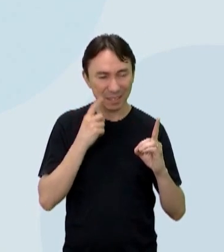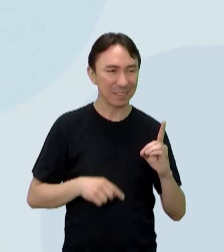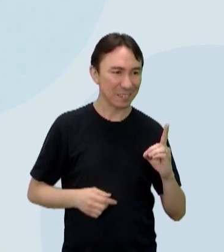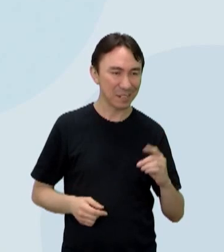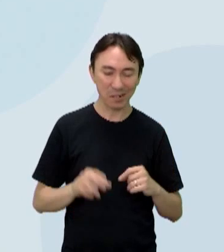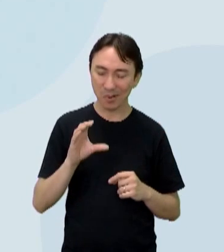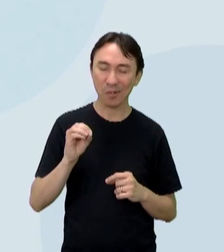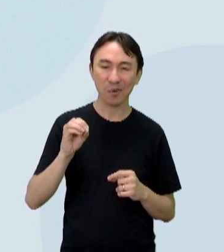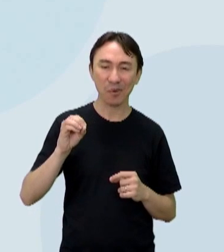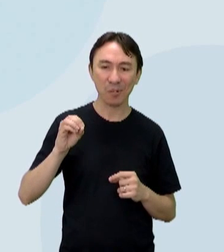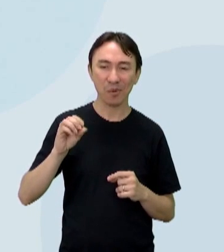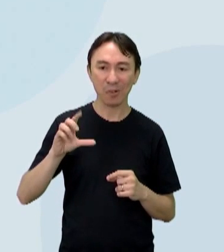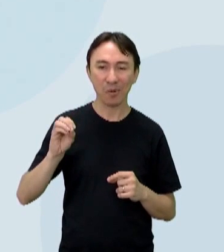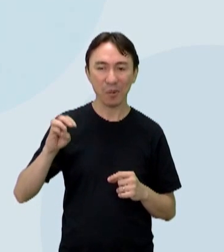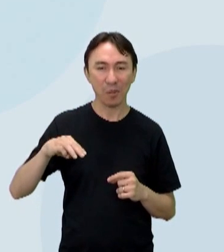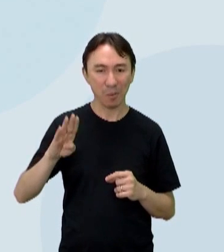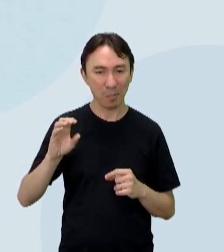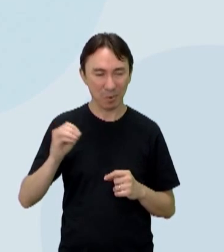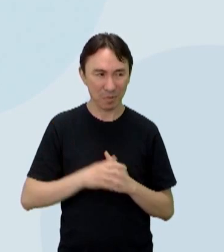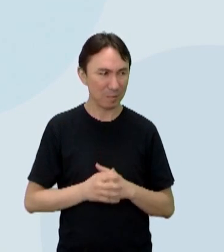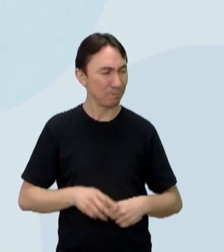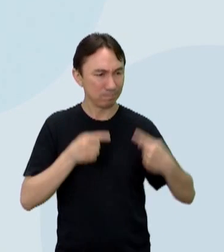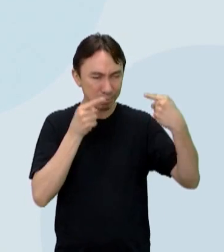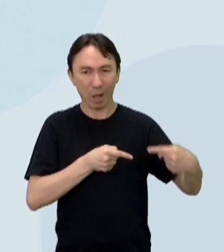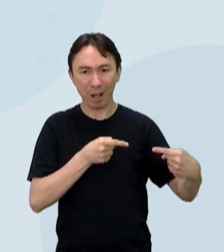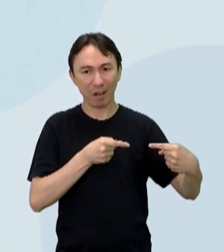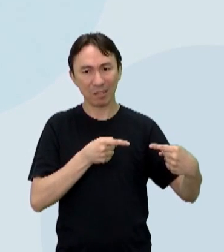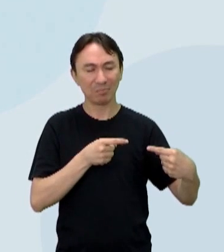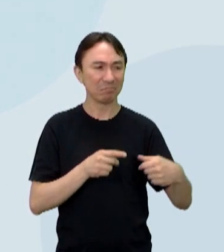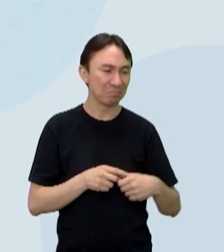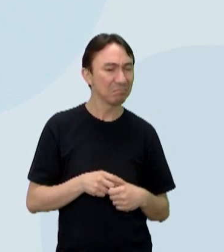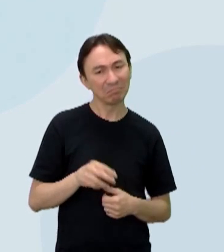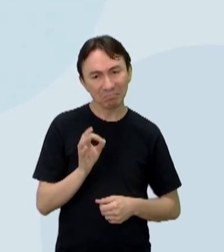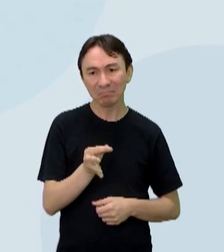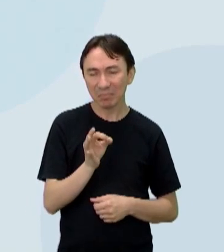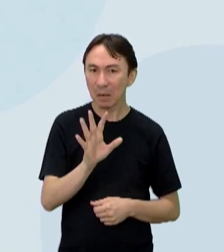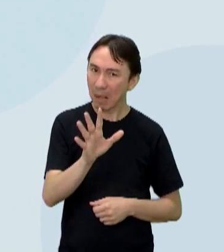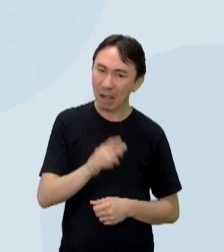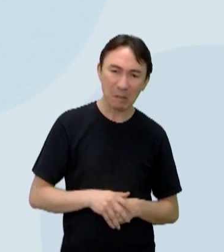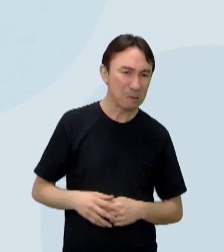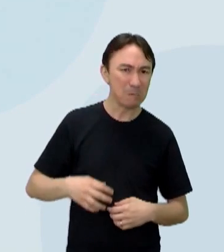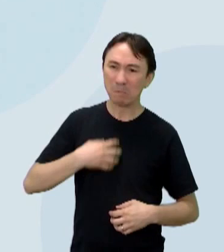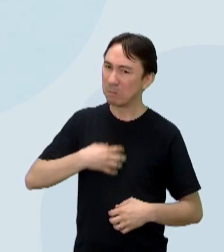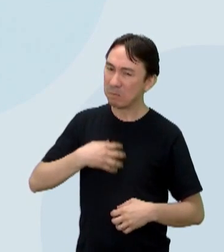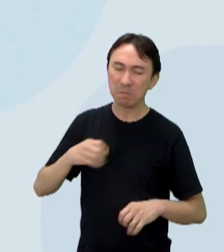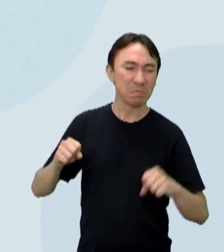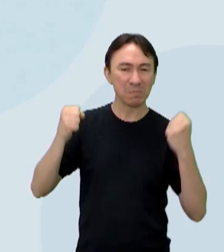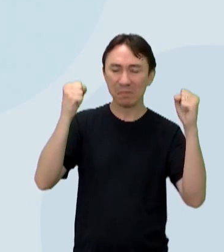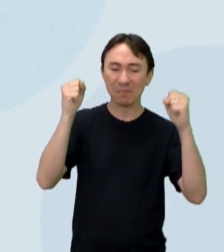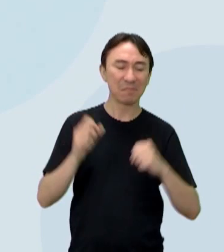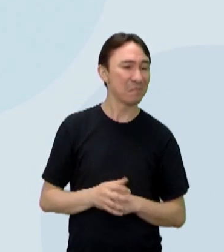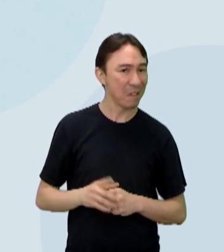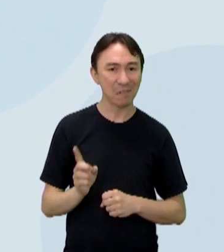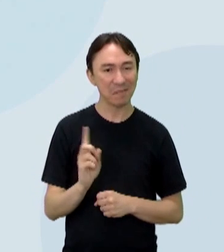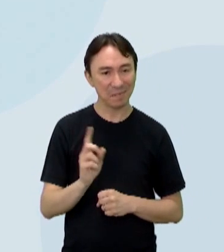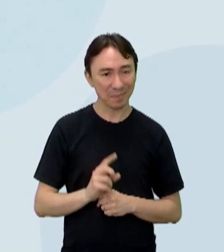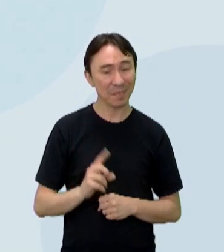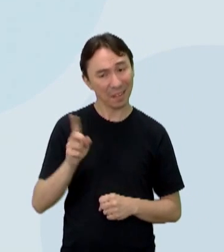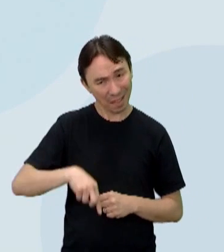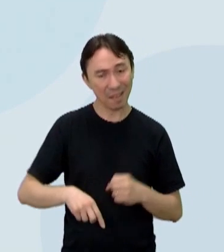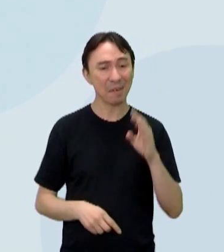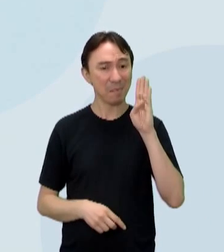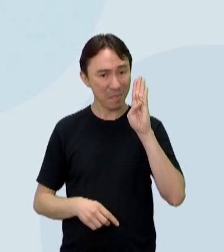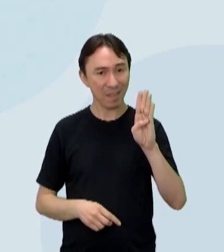foi dito isso. Sim, mas não foi motivo de revolta, ok? Então, temos aí porque os mantimentos